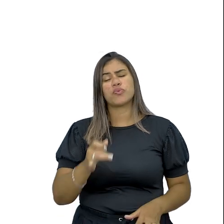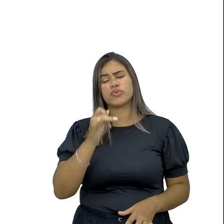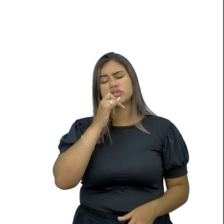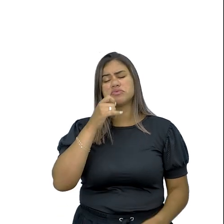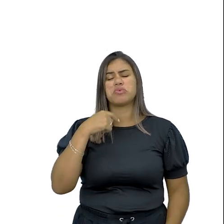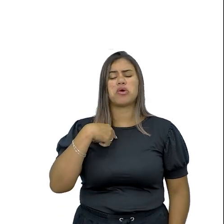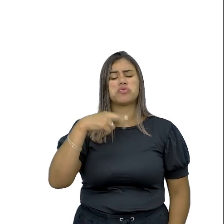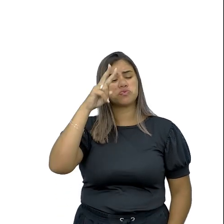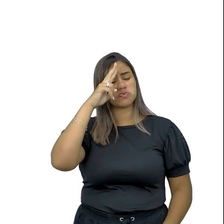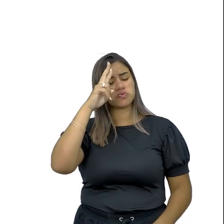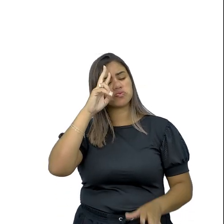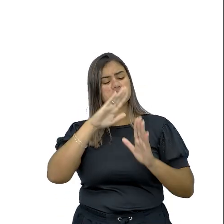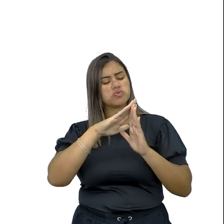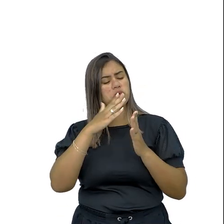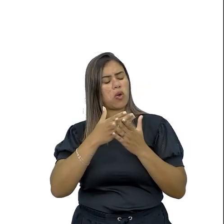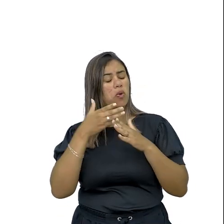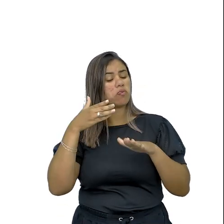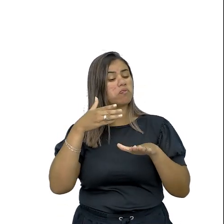segunda-feira ou pós